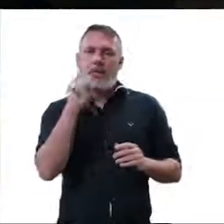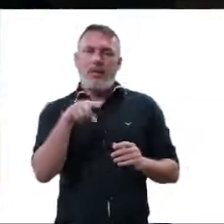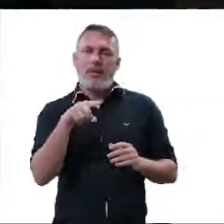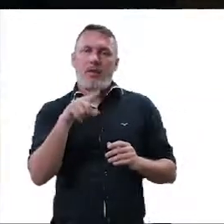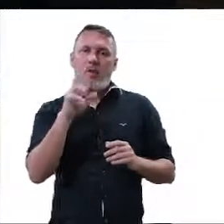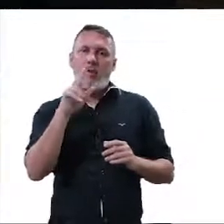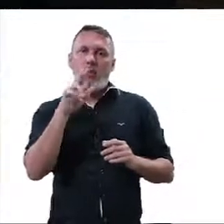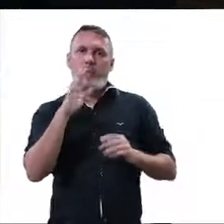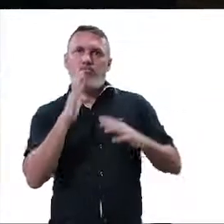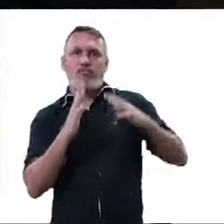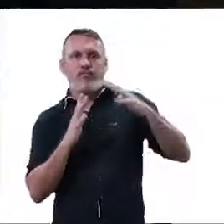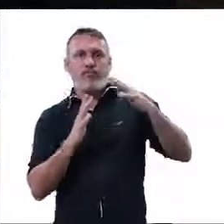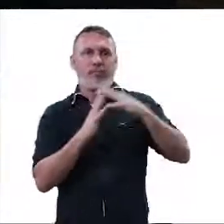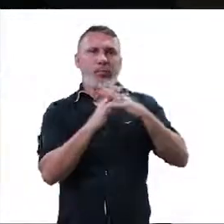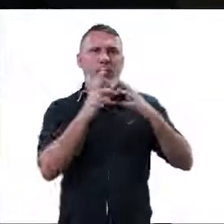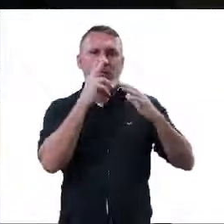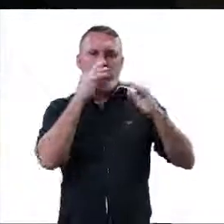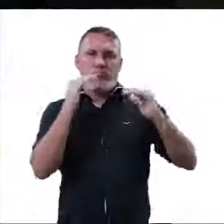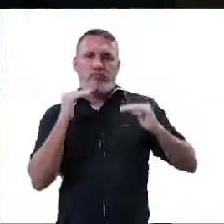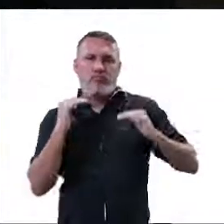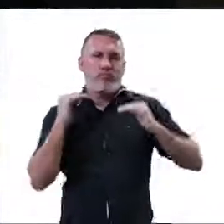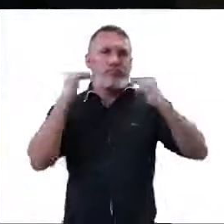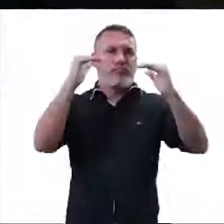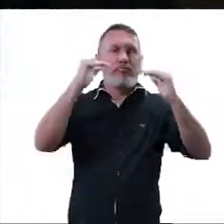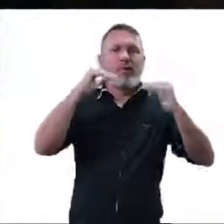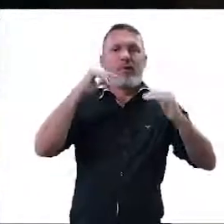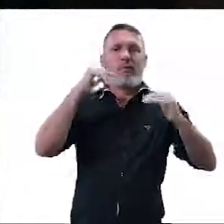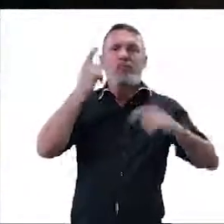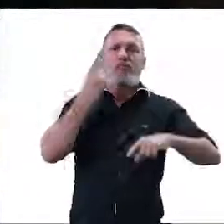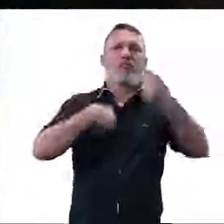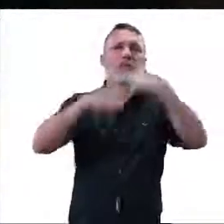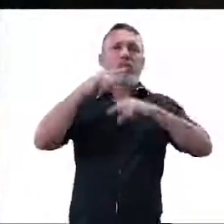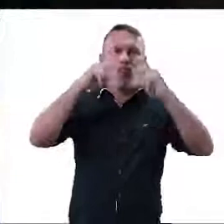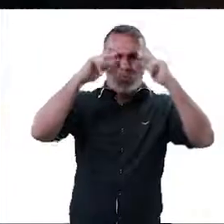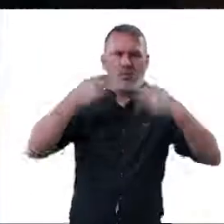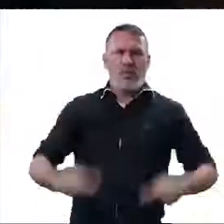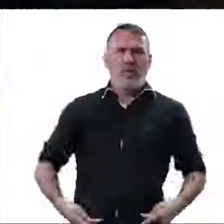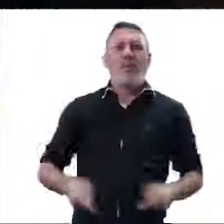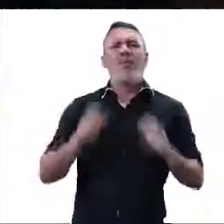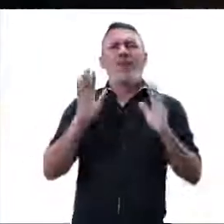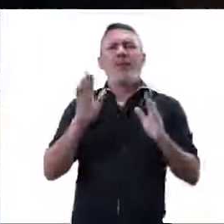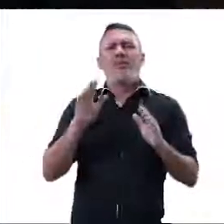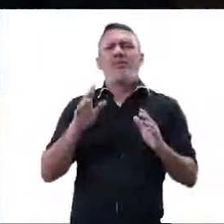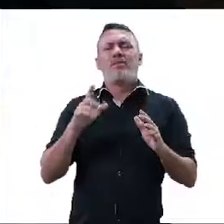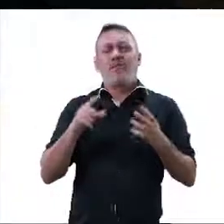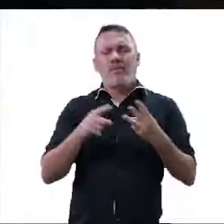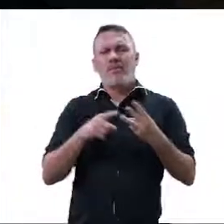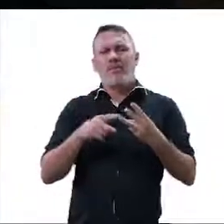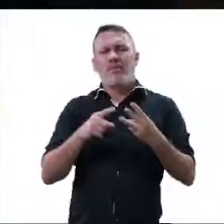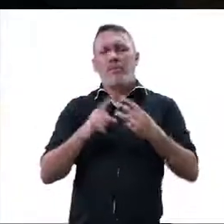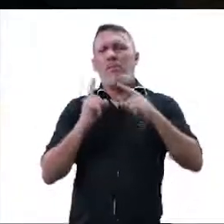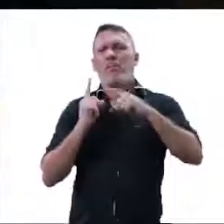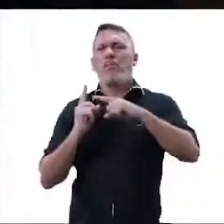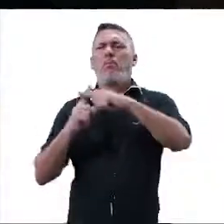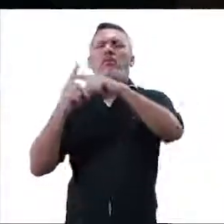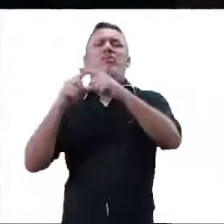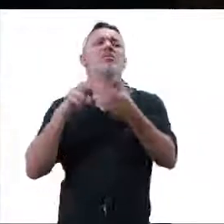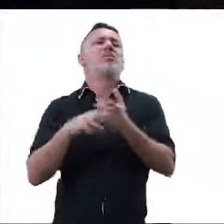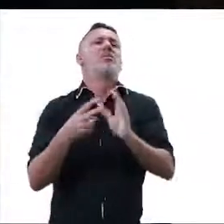evolução. Então, o que é o estágio positivo? O que é esse estado positivo? É o indivíduo, por